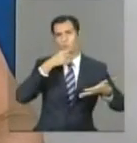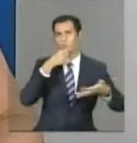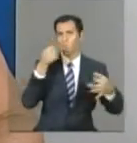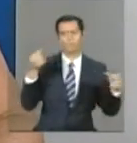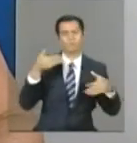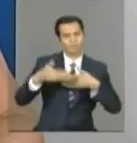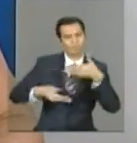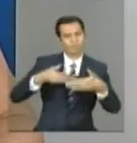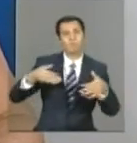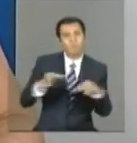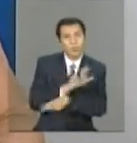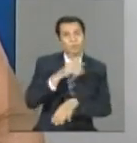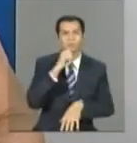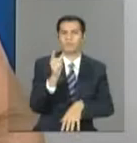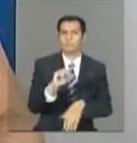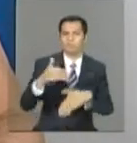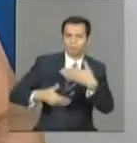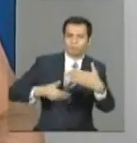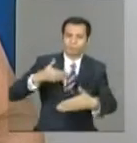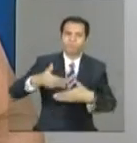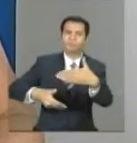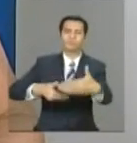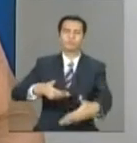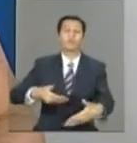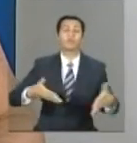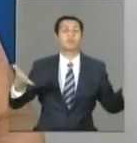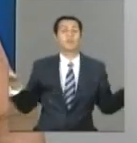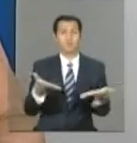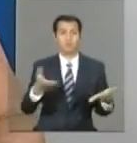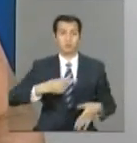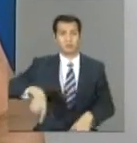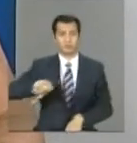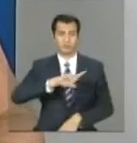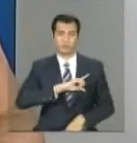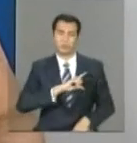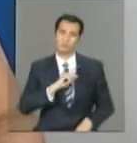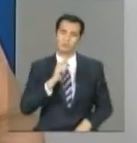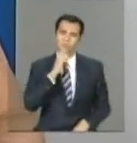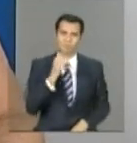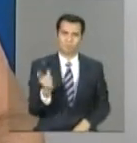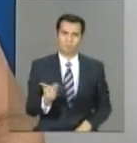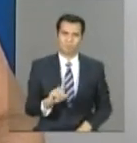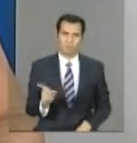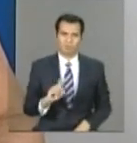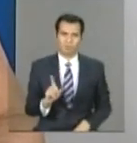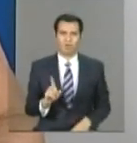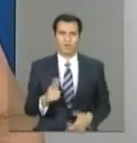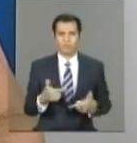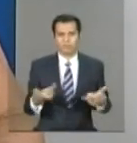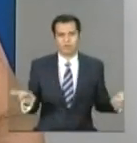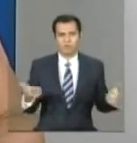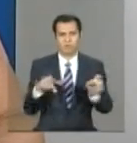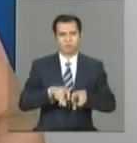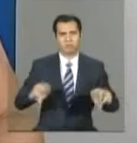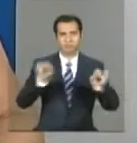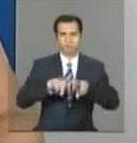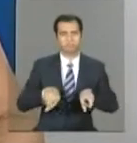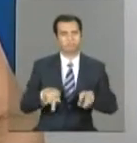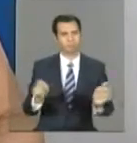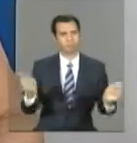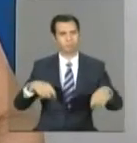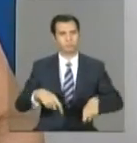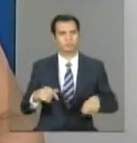ainda está em andamento. E no momento a gente não tem nenhum aplicativo específico que